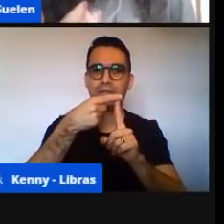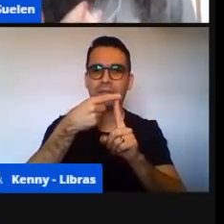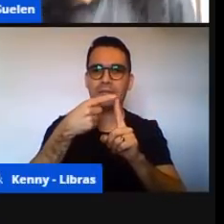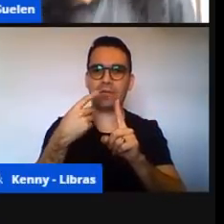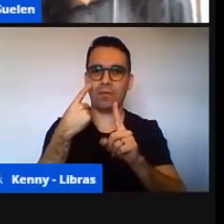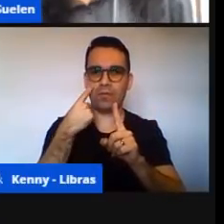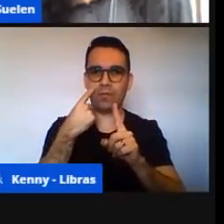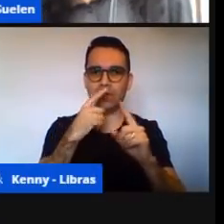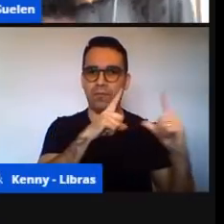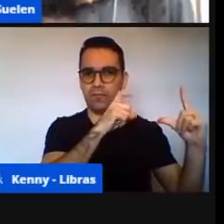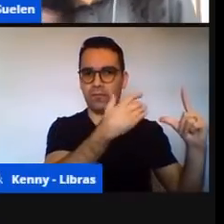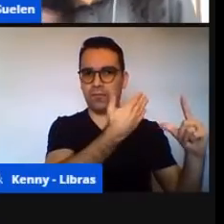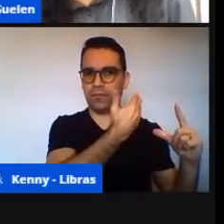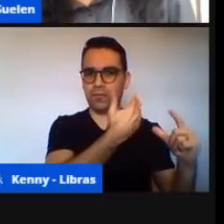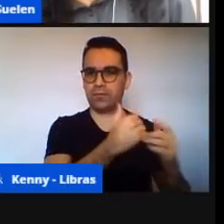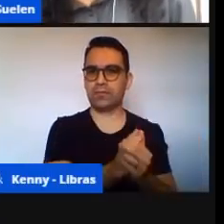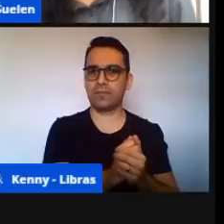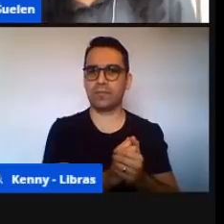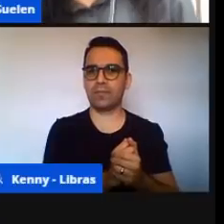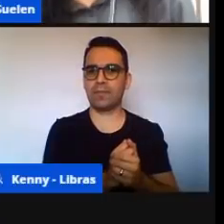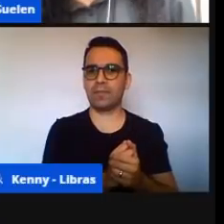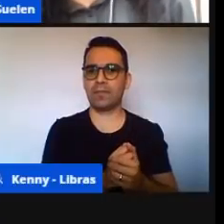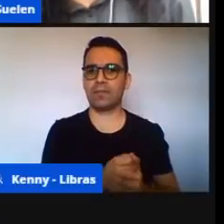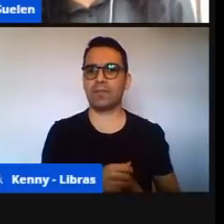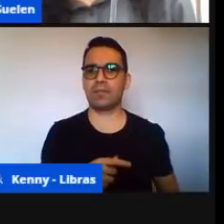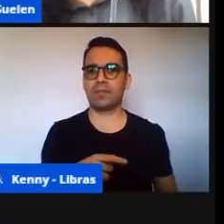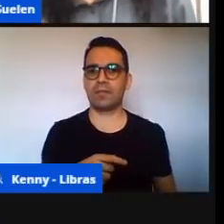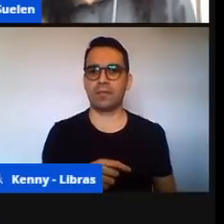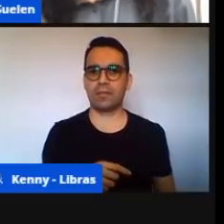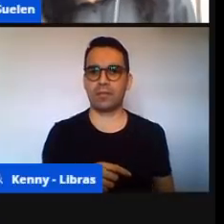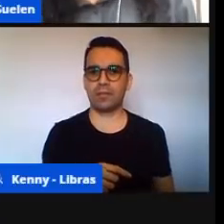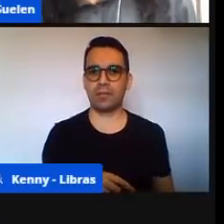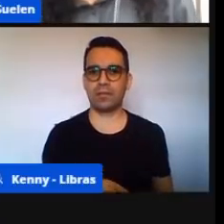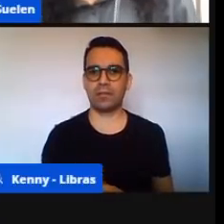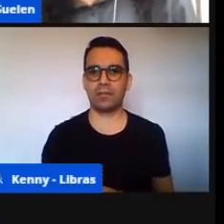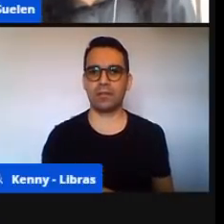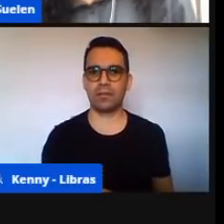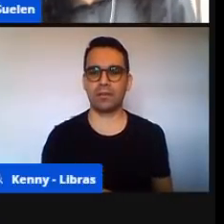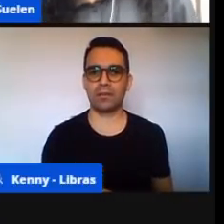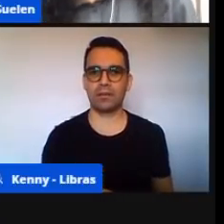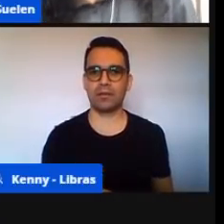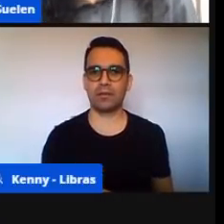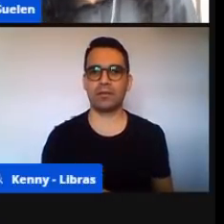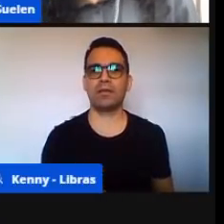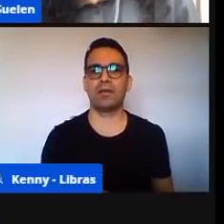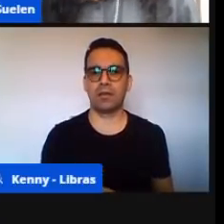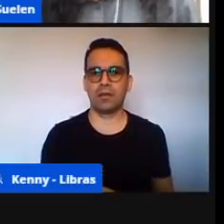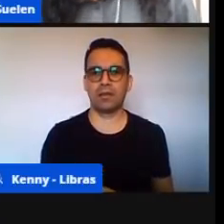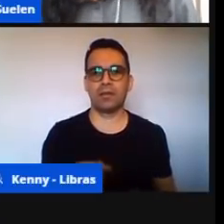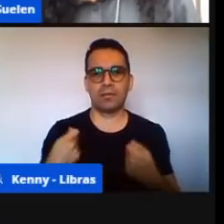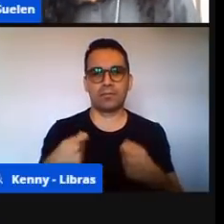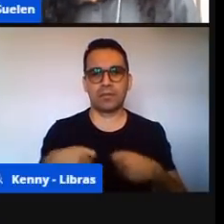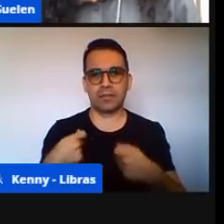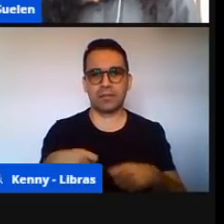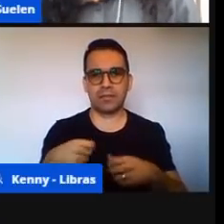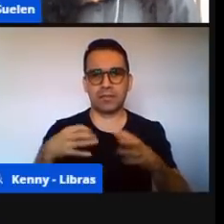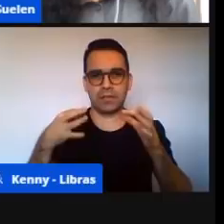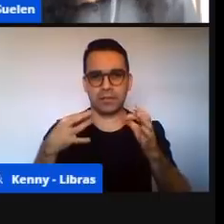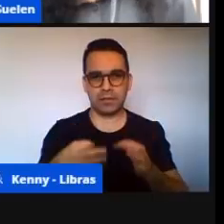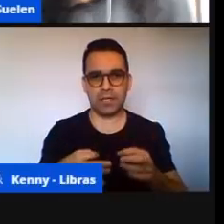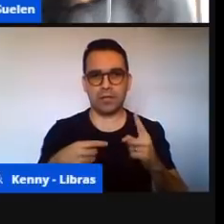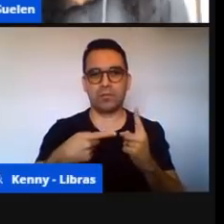é uma faixa de temperatura que previne a multiplicação microbiana. Quando a gente pensa